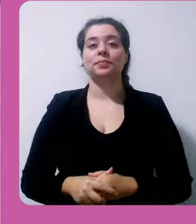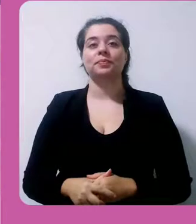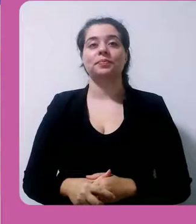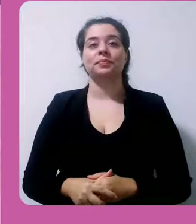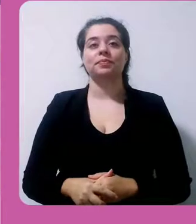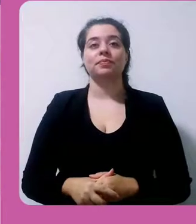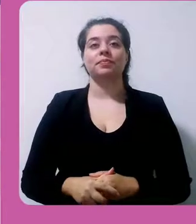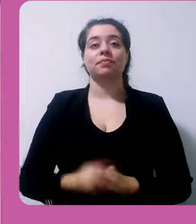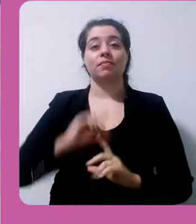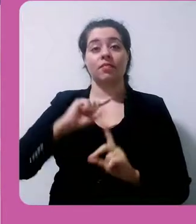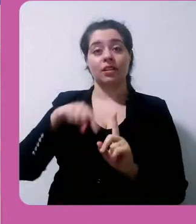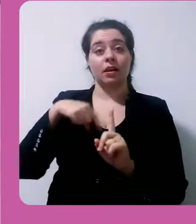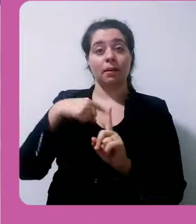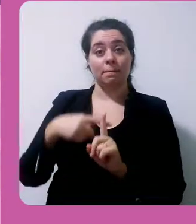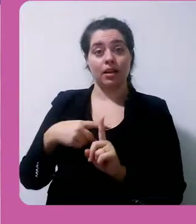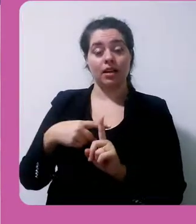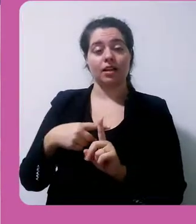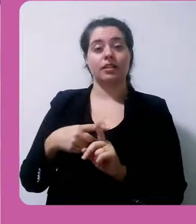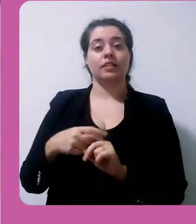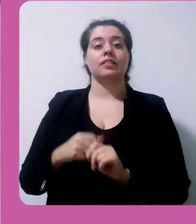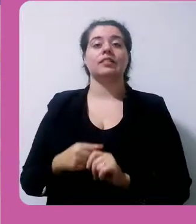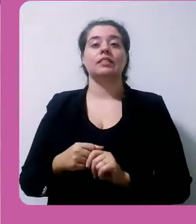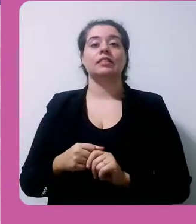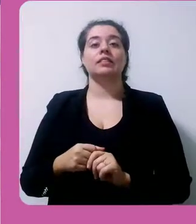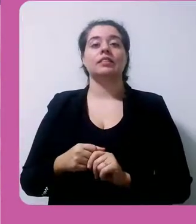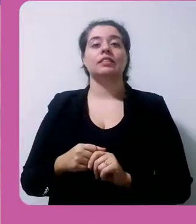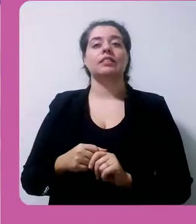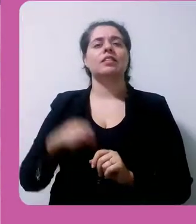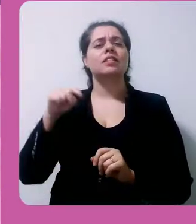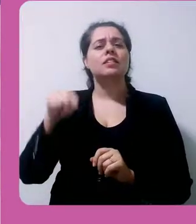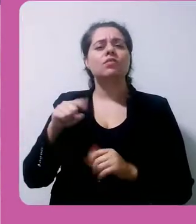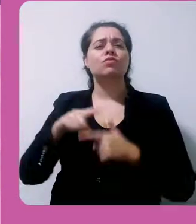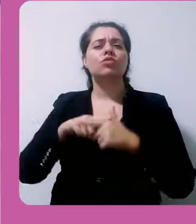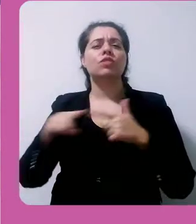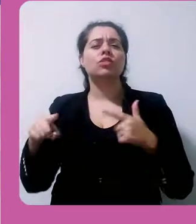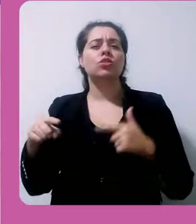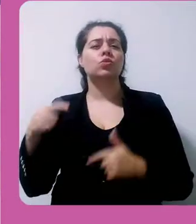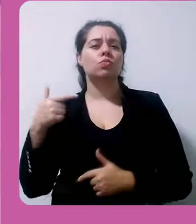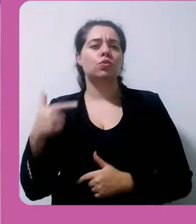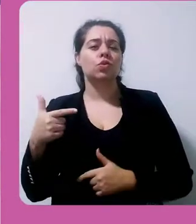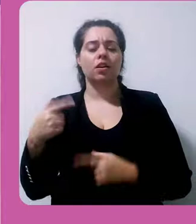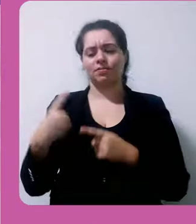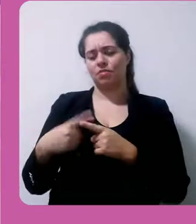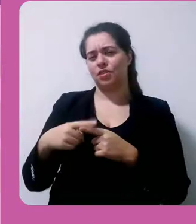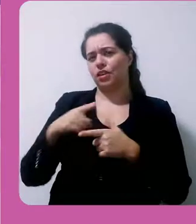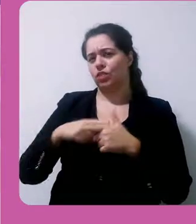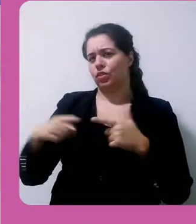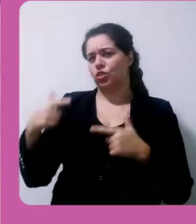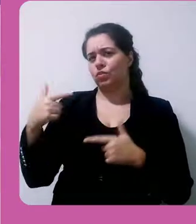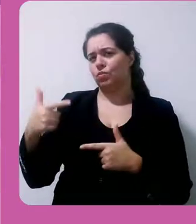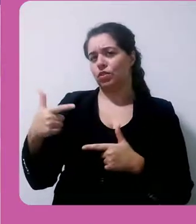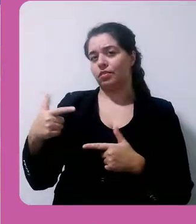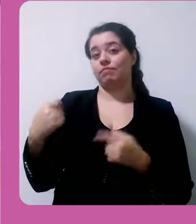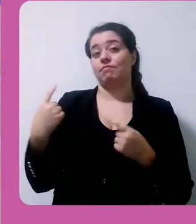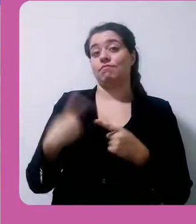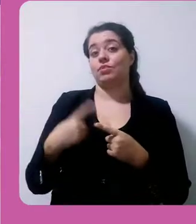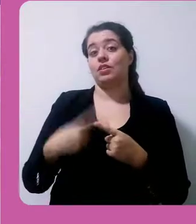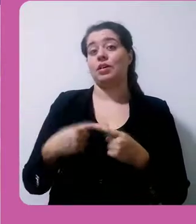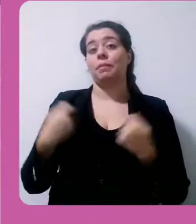tá? Mais dividido por 2. Por que dividido por 2? Eu preciso saber qual